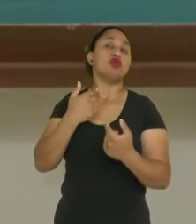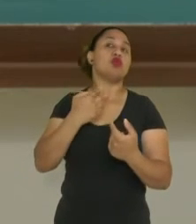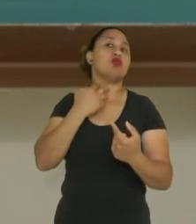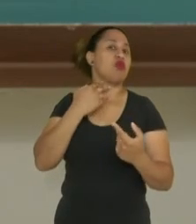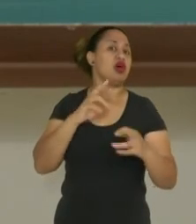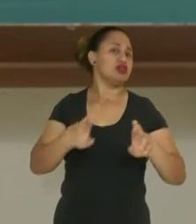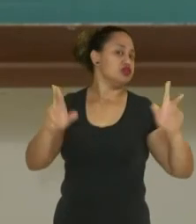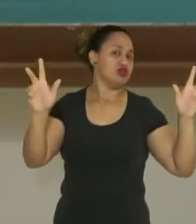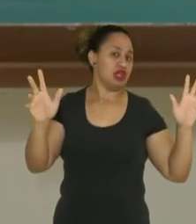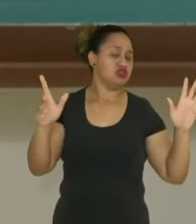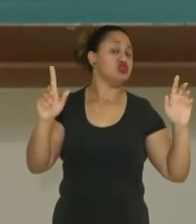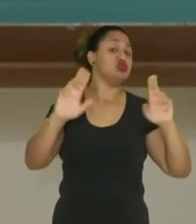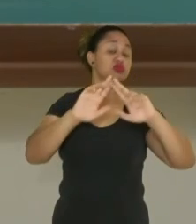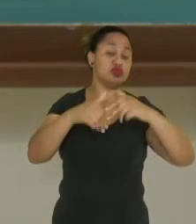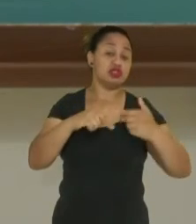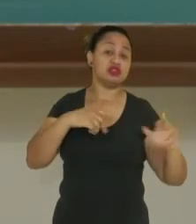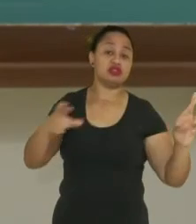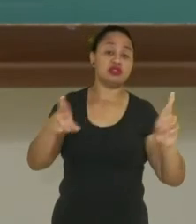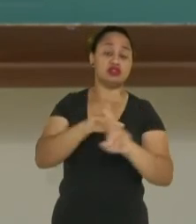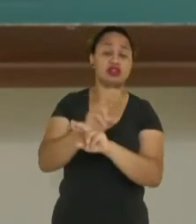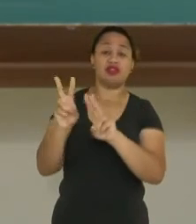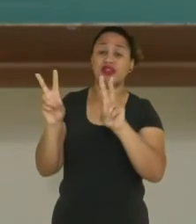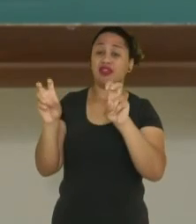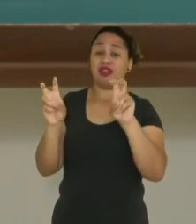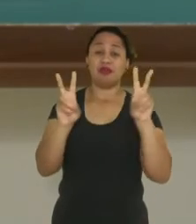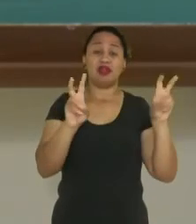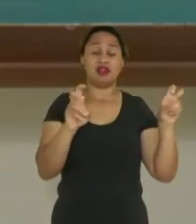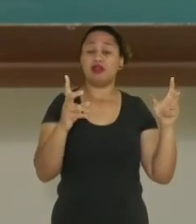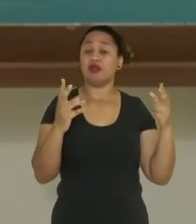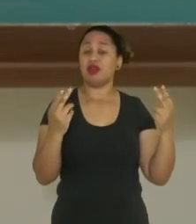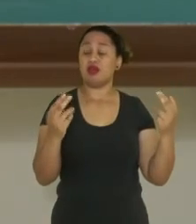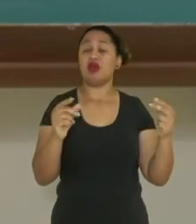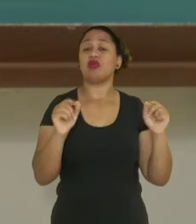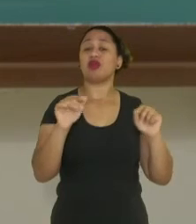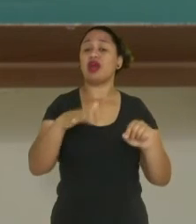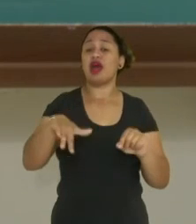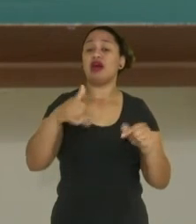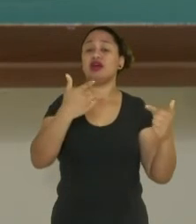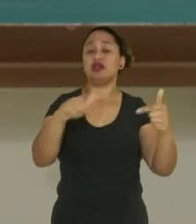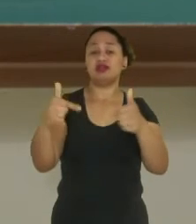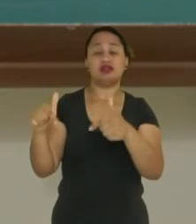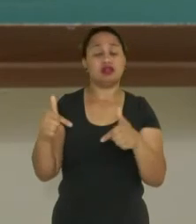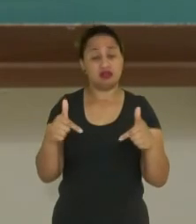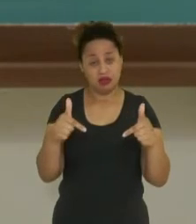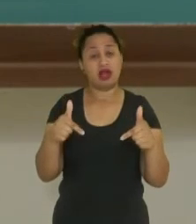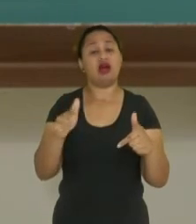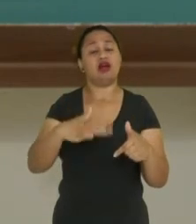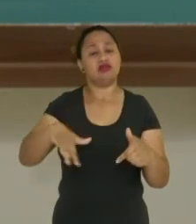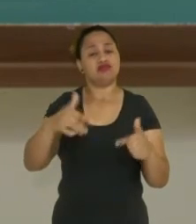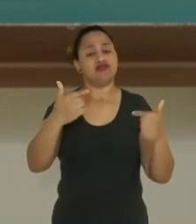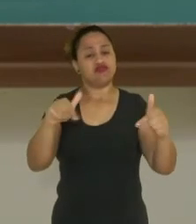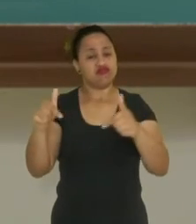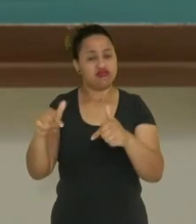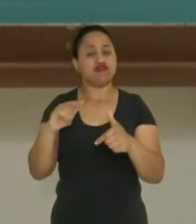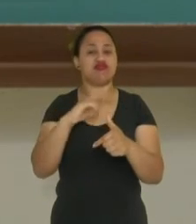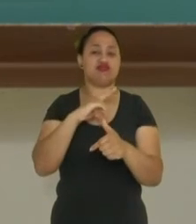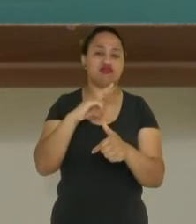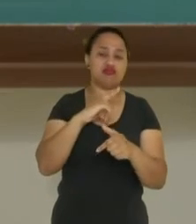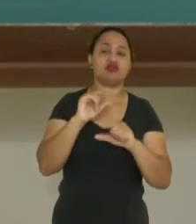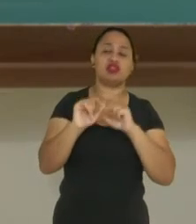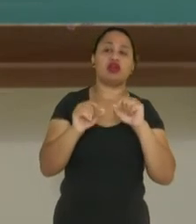Por isso nós temos uma relação. A temática é a mesma. É a questão do trabalho, do mercado de trabalho,